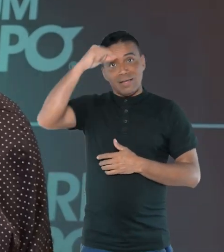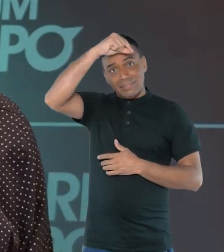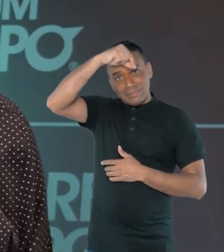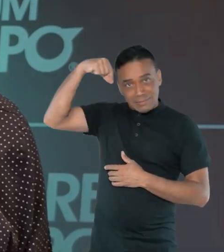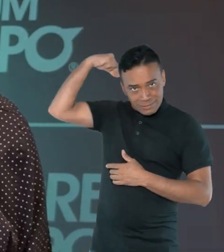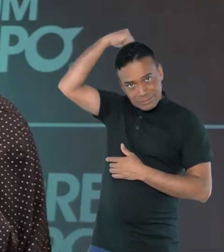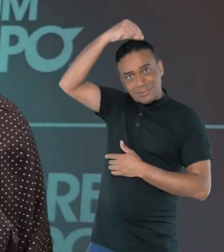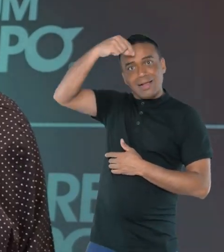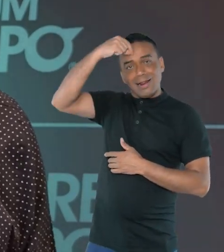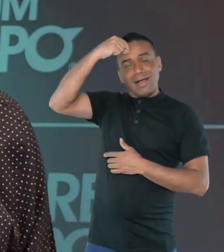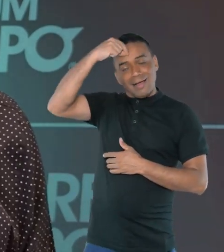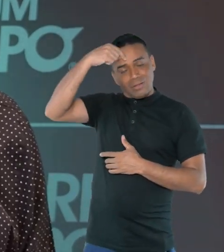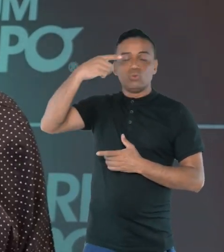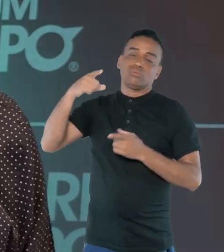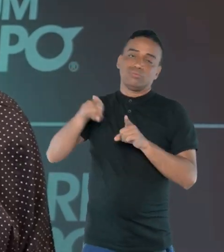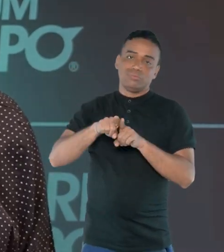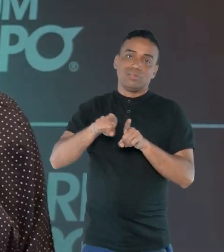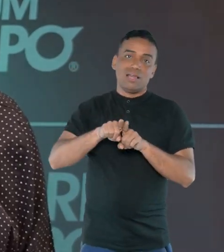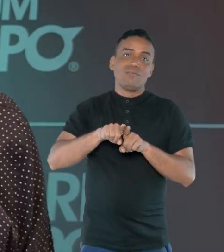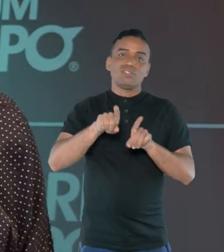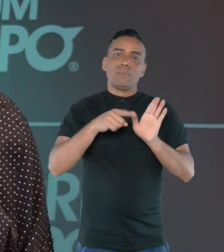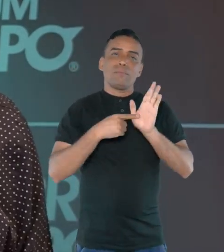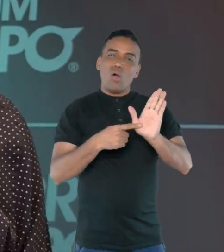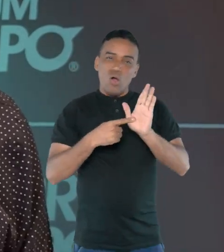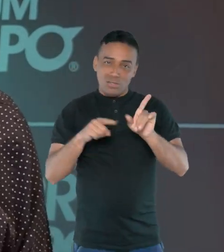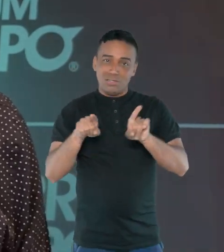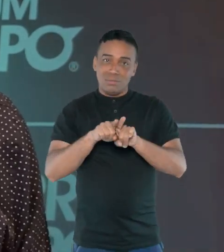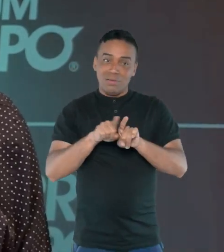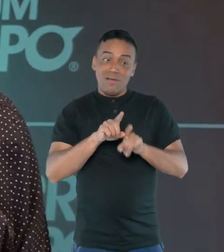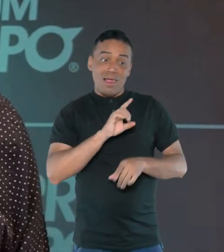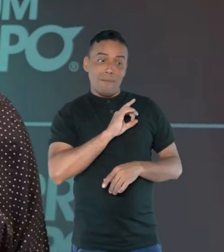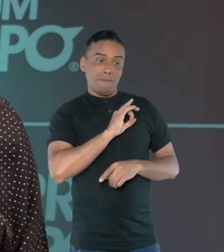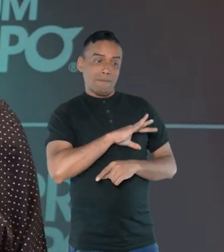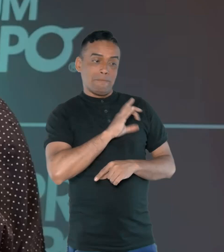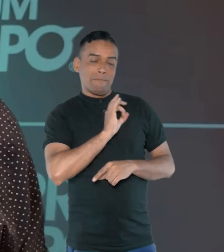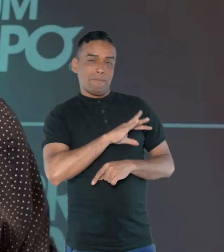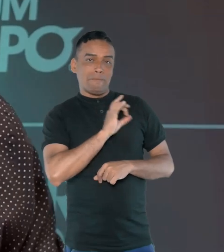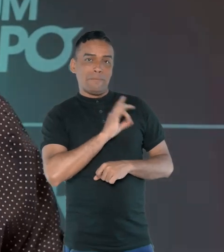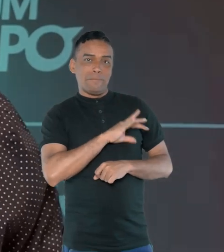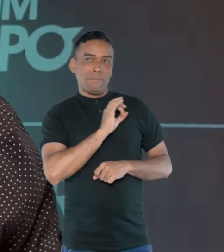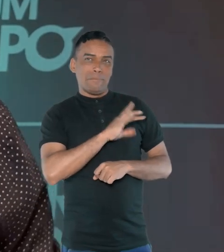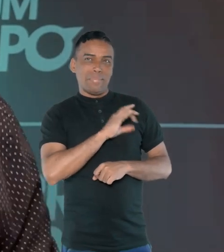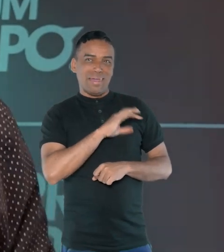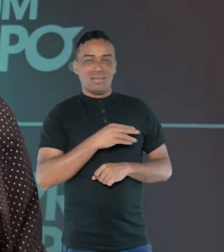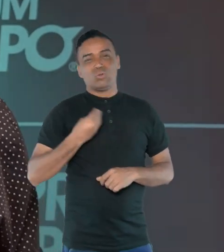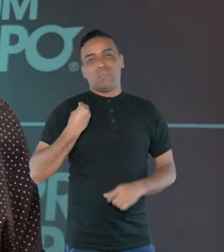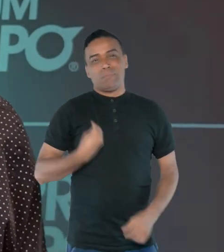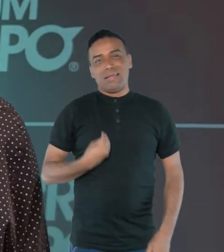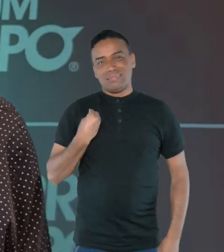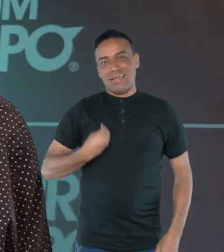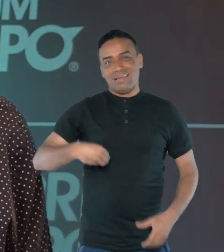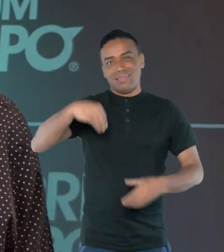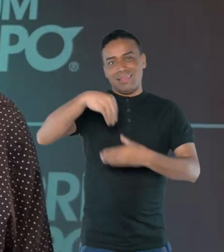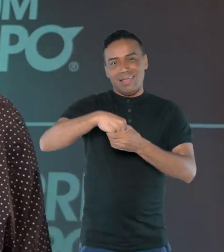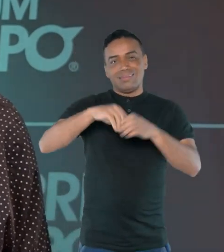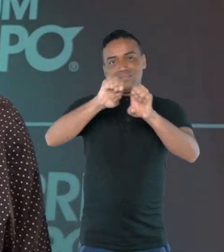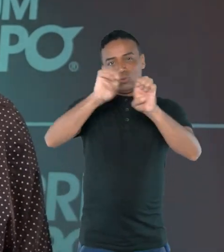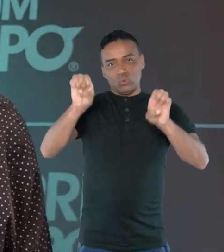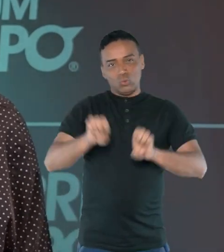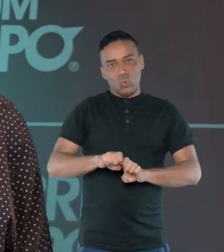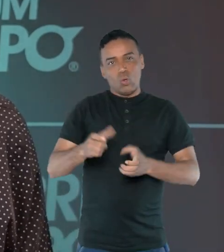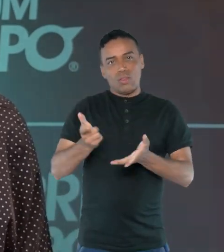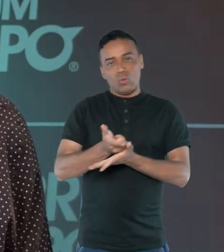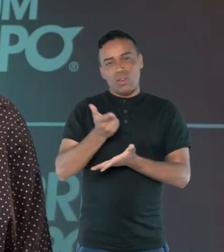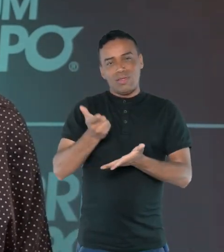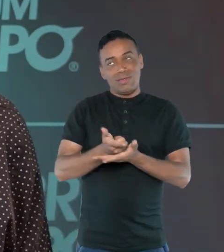sagrado desse modo. E você também trata e fala de medo, né? O medo está muito presente e também